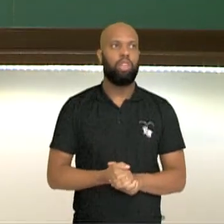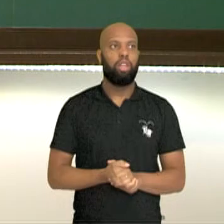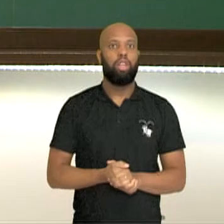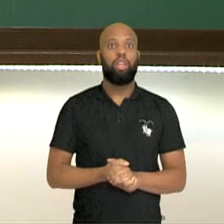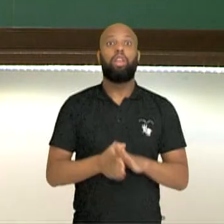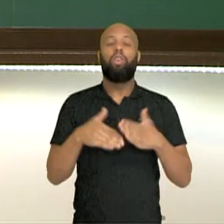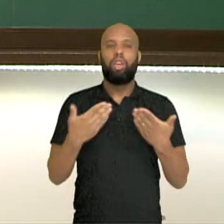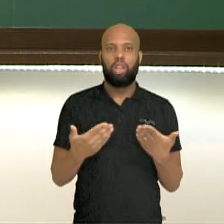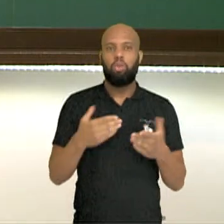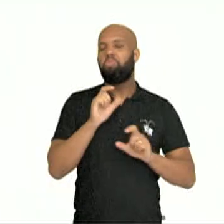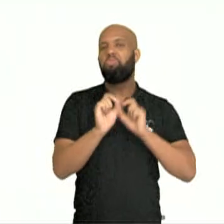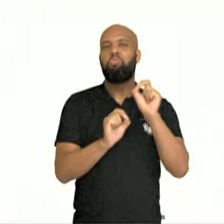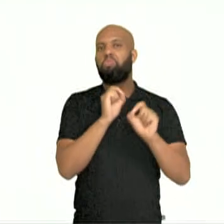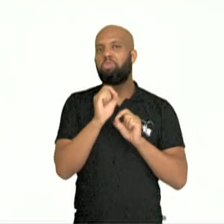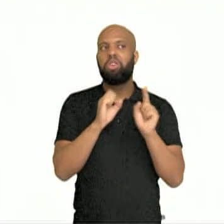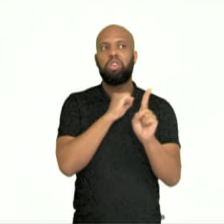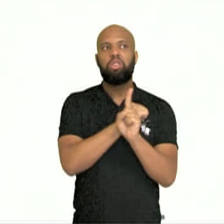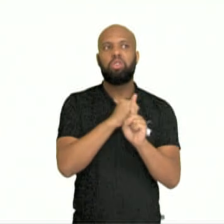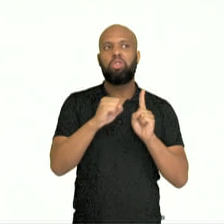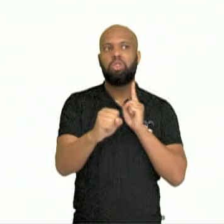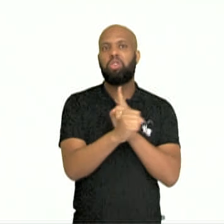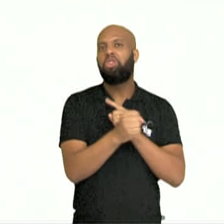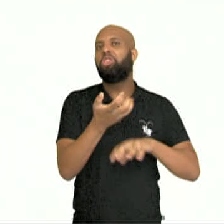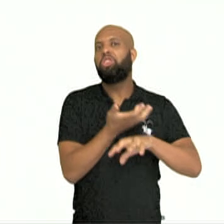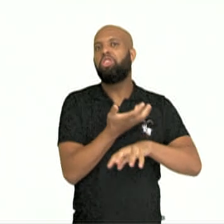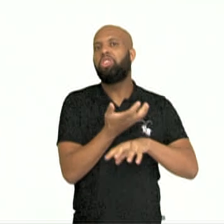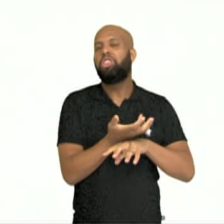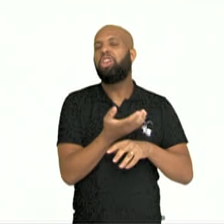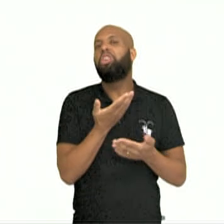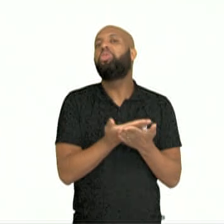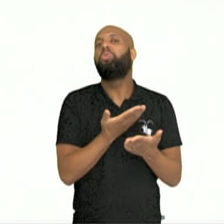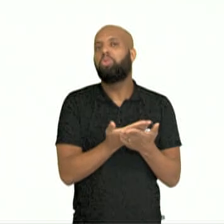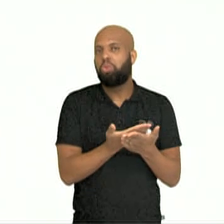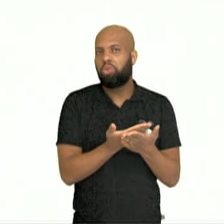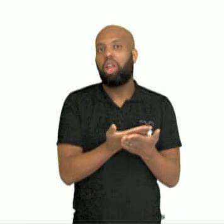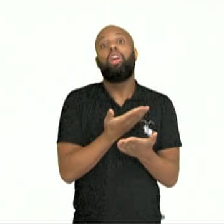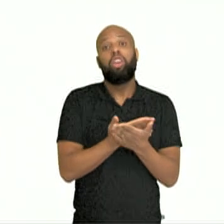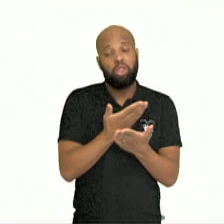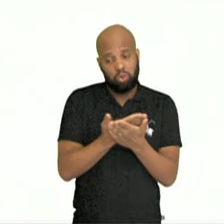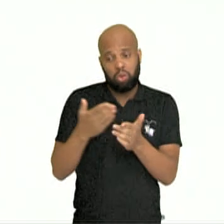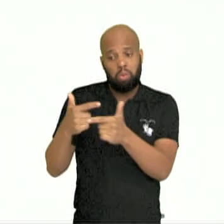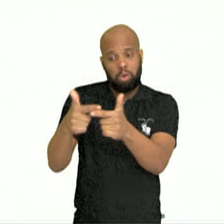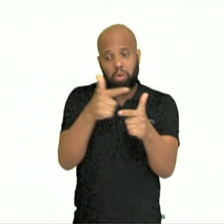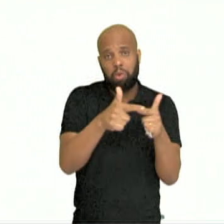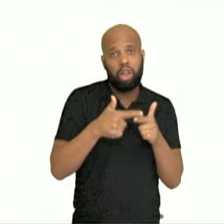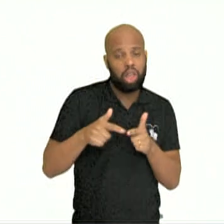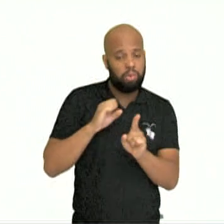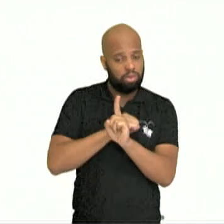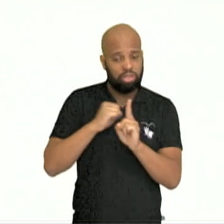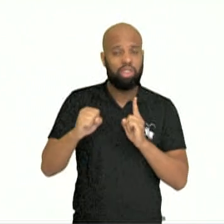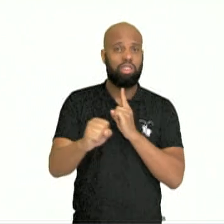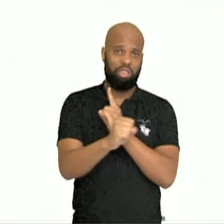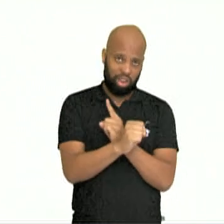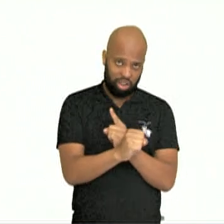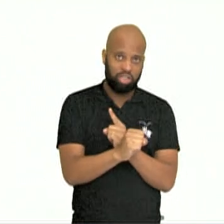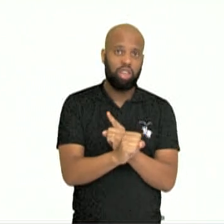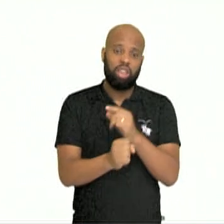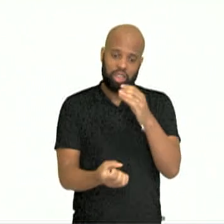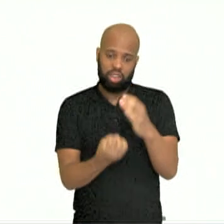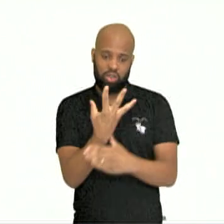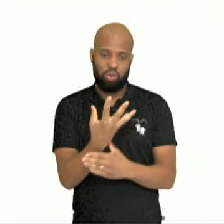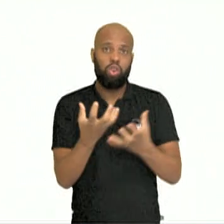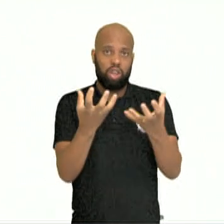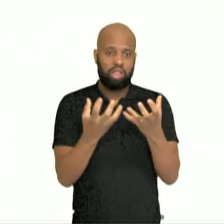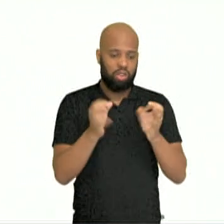Tarefas de sociologia. É estudar e entender os problemas sociais que surgiram para promover a